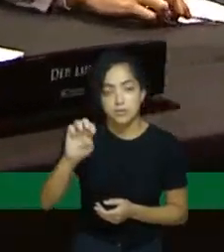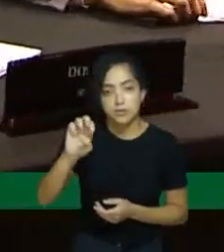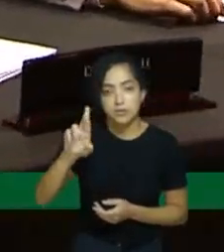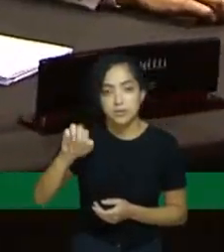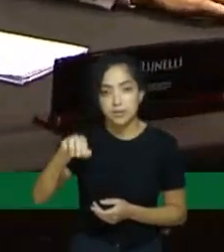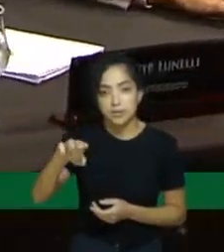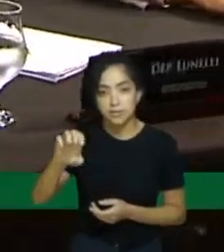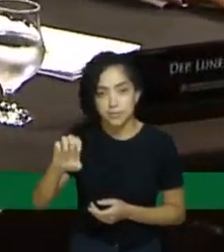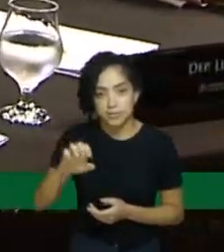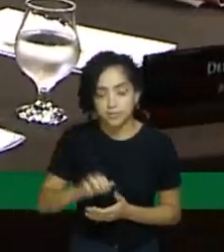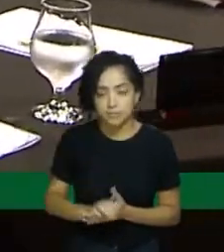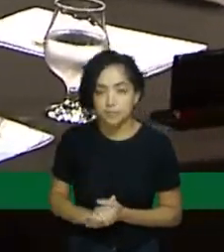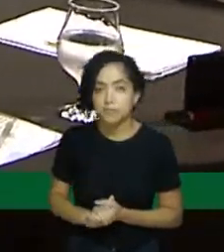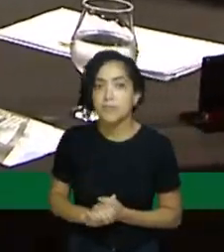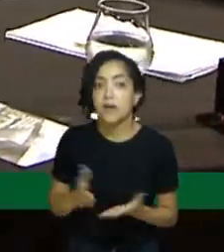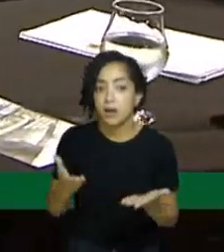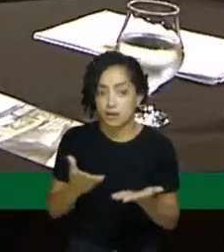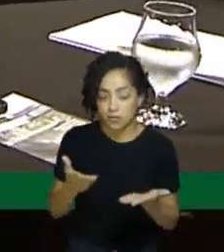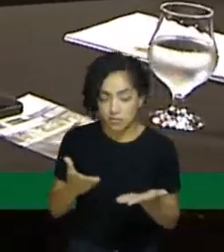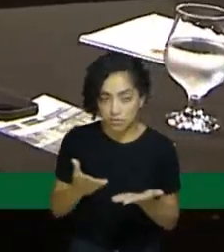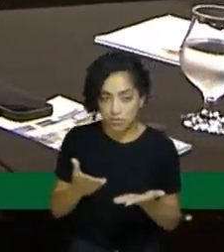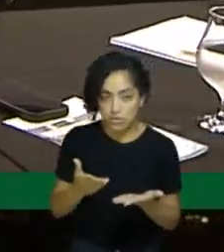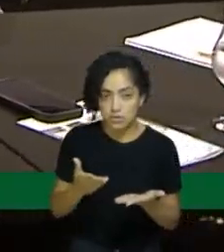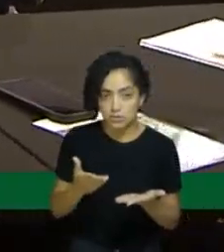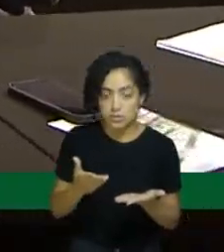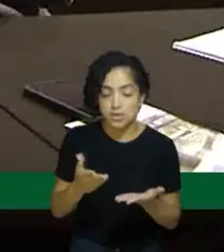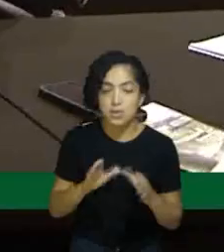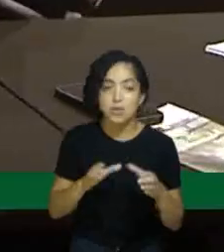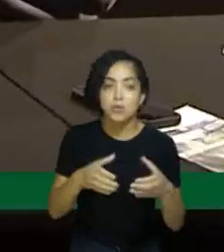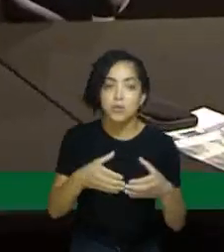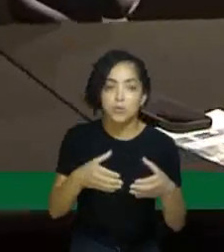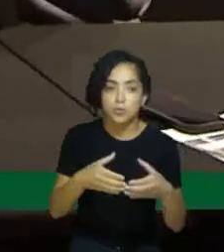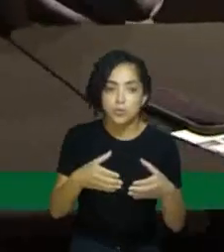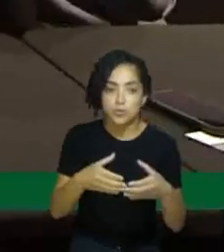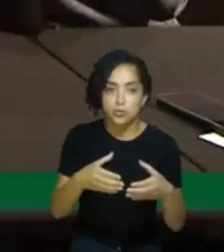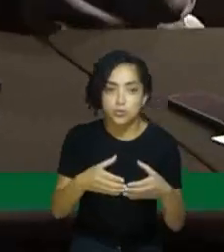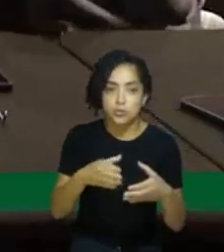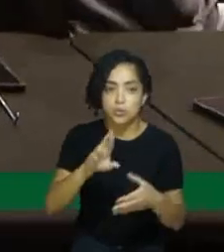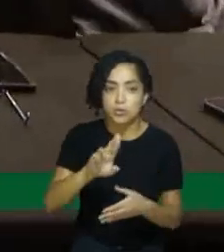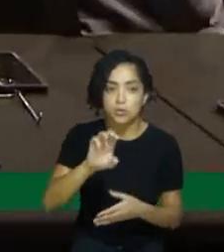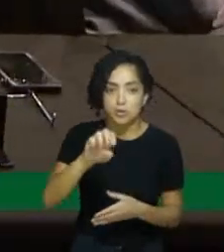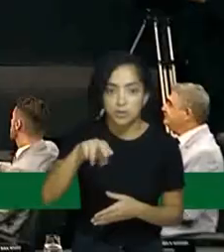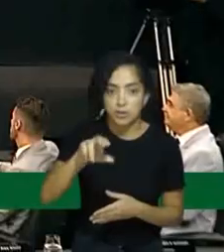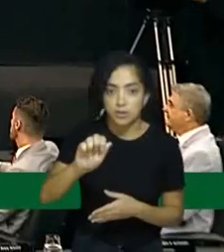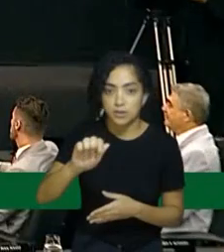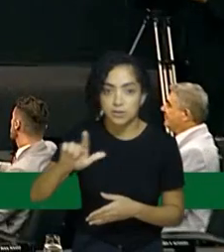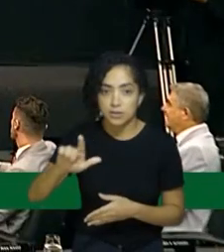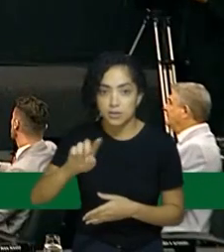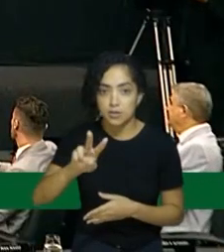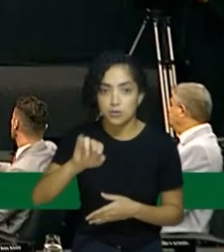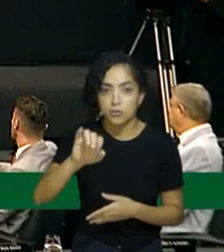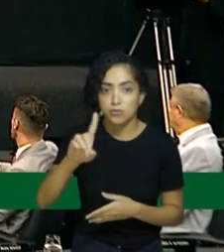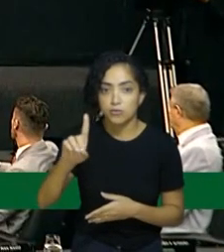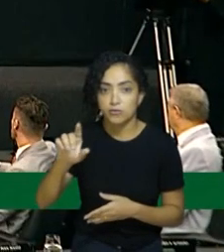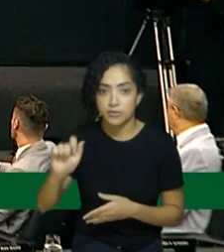Júnior Agora sim vamos ouvir a entidade Renal Vida tema histórico da entidade presente